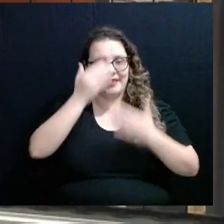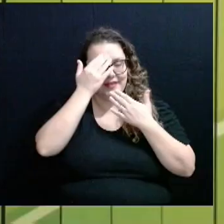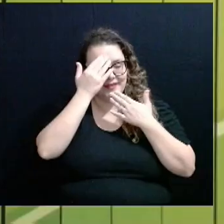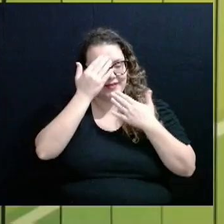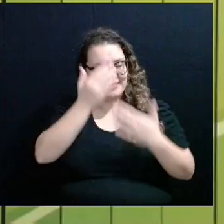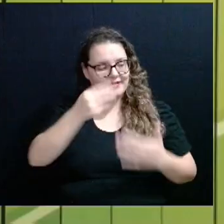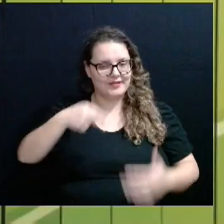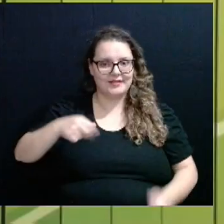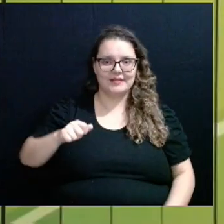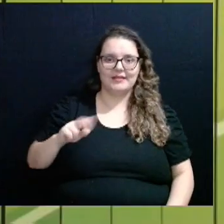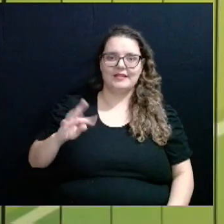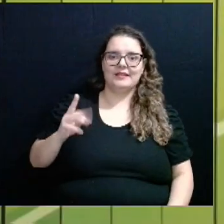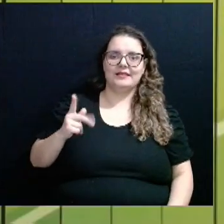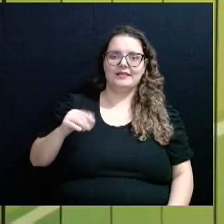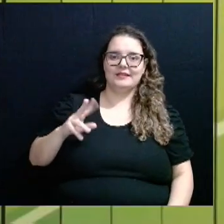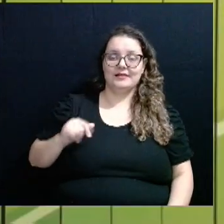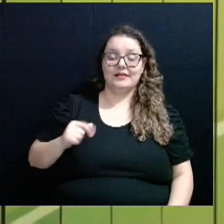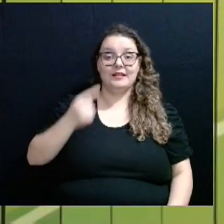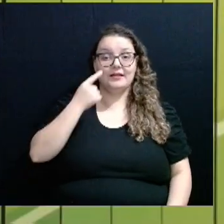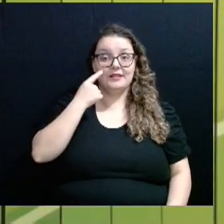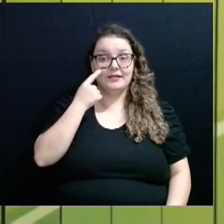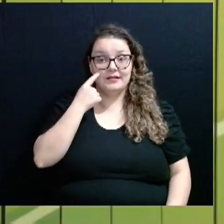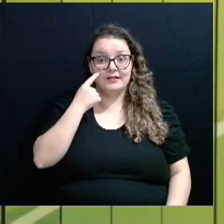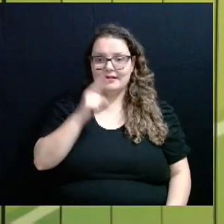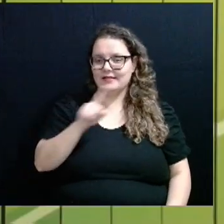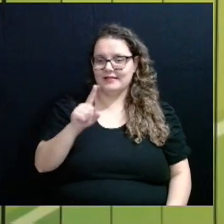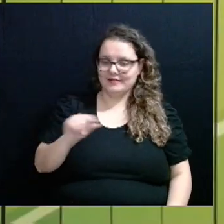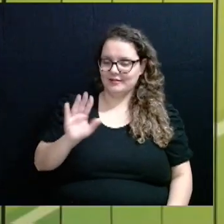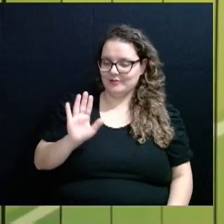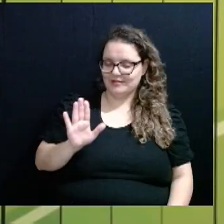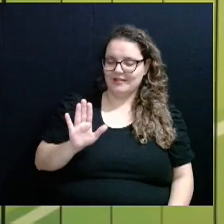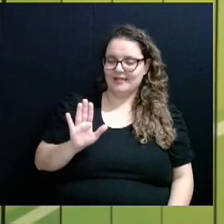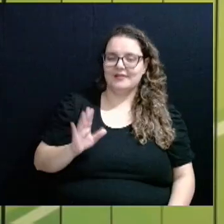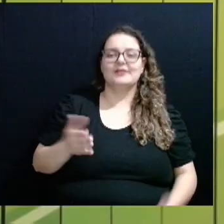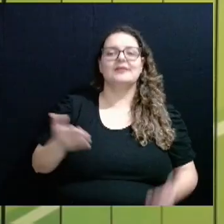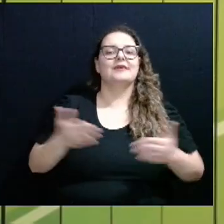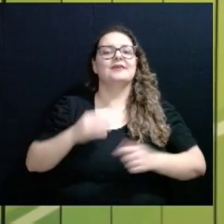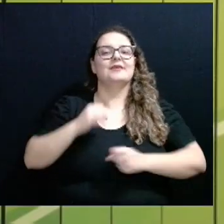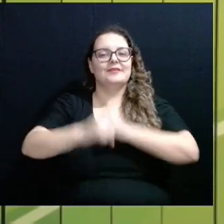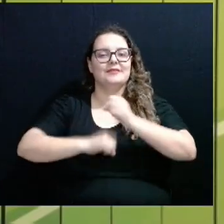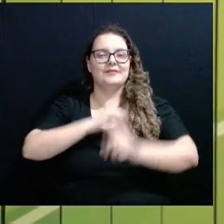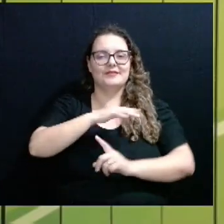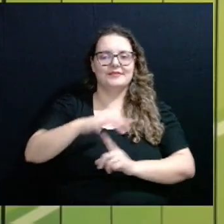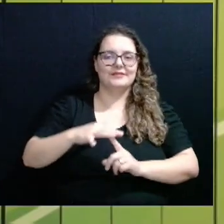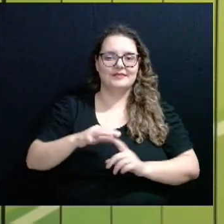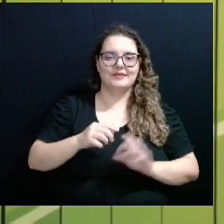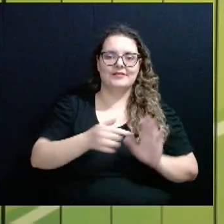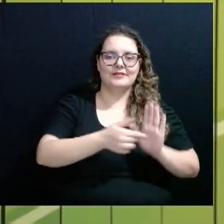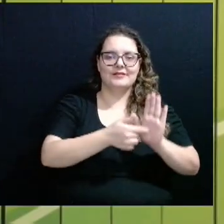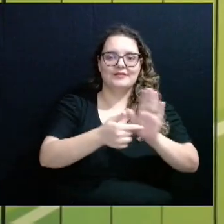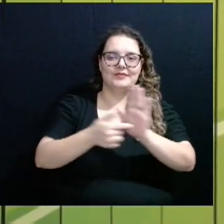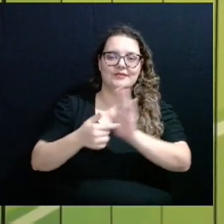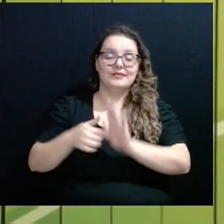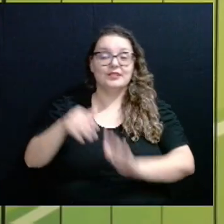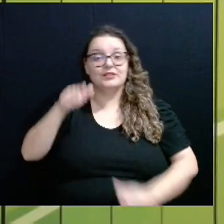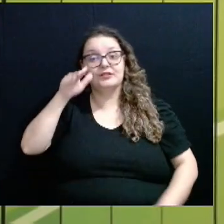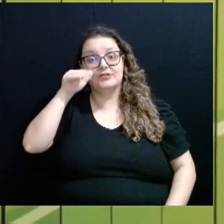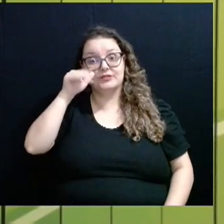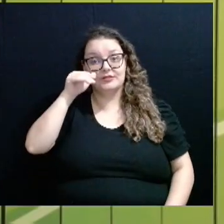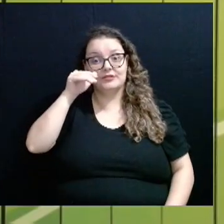Natália. E olha só, não saia daí, porque agora o Giro Ambiental vai mostrar curiosidades e mais